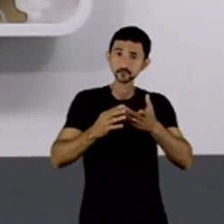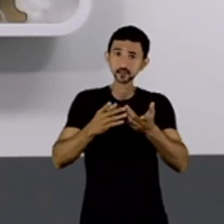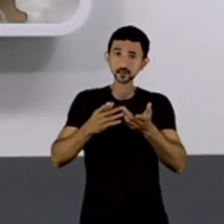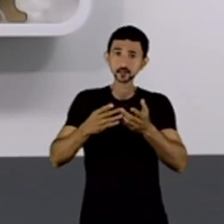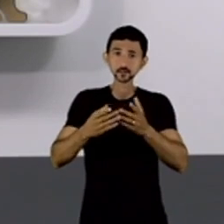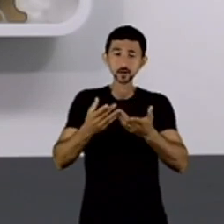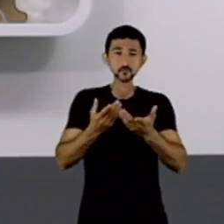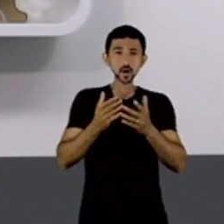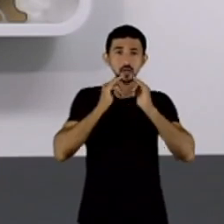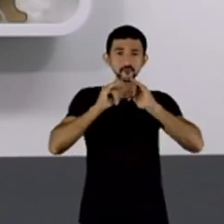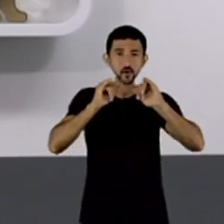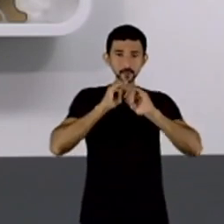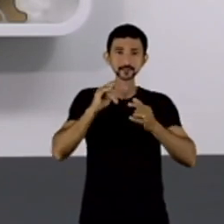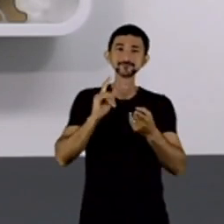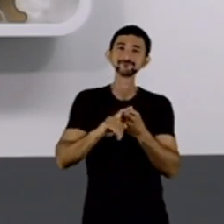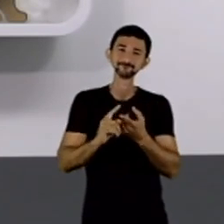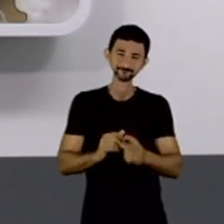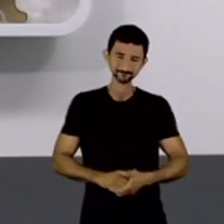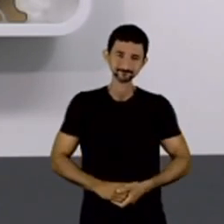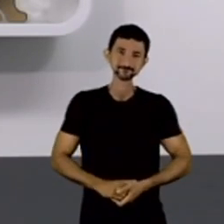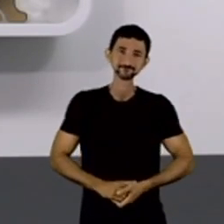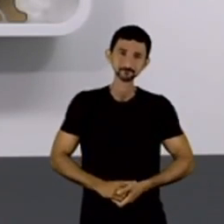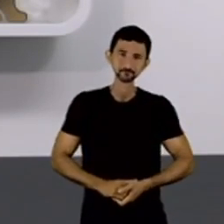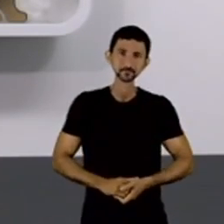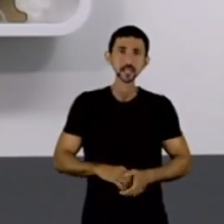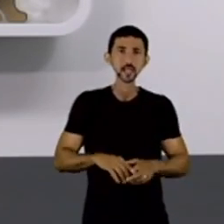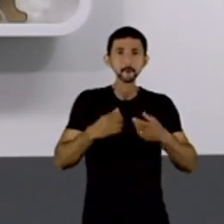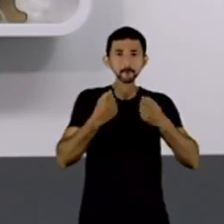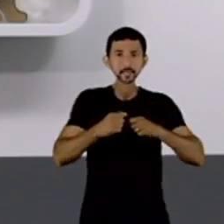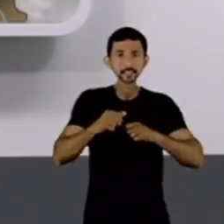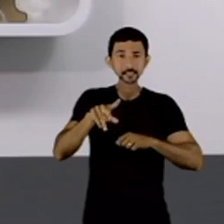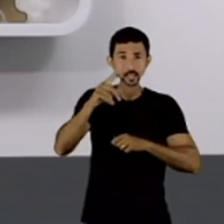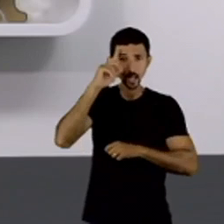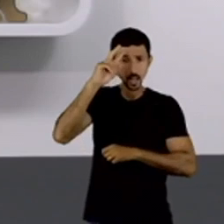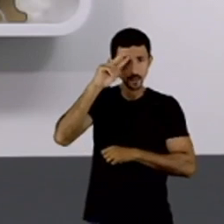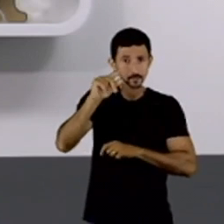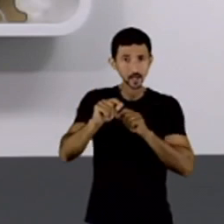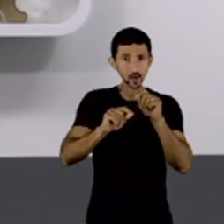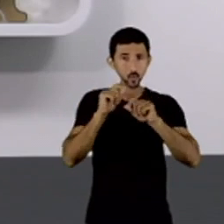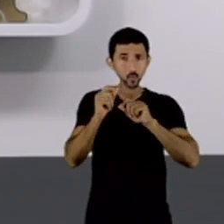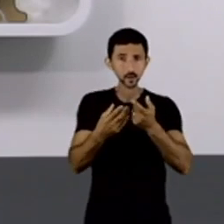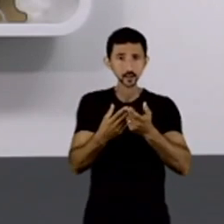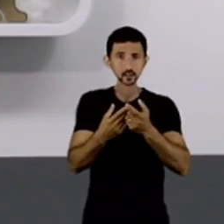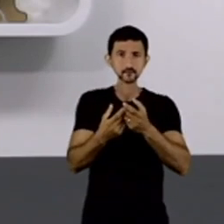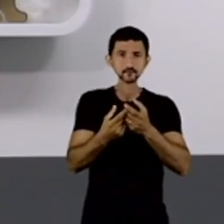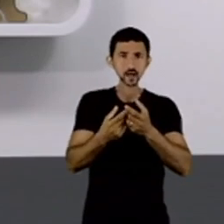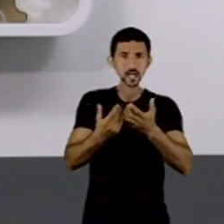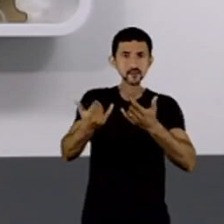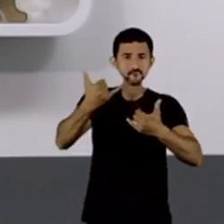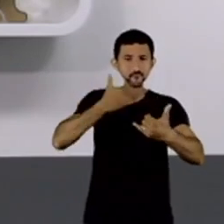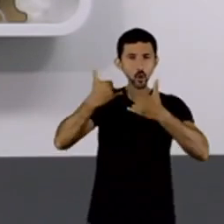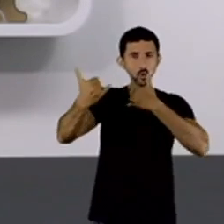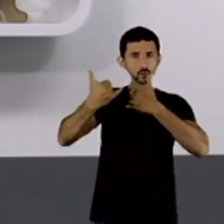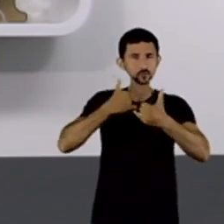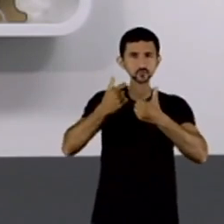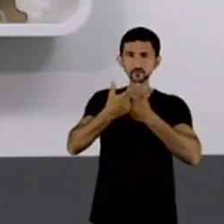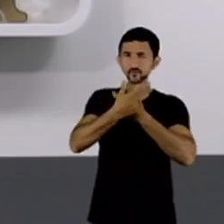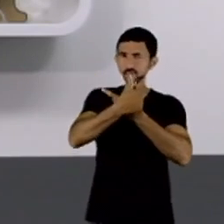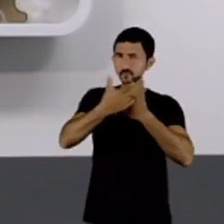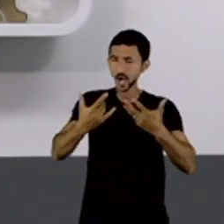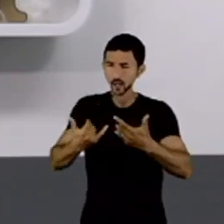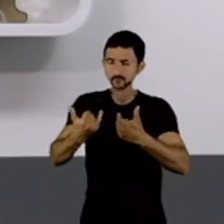a serviço da informação. E eu também preciso te lembrar que quanto mais informado é o leitor,